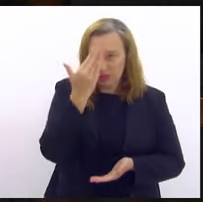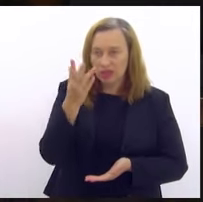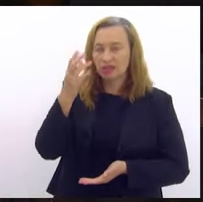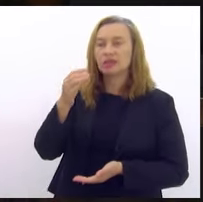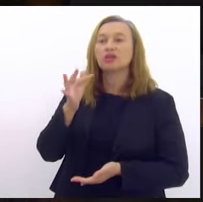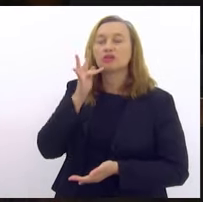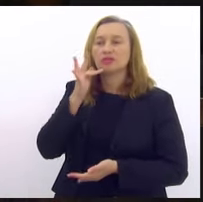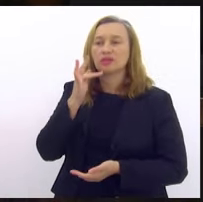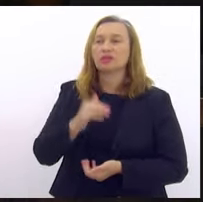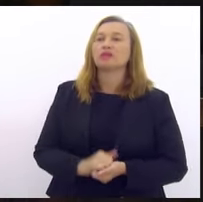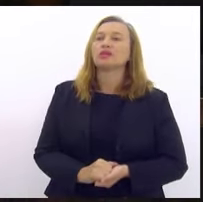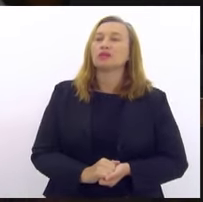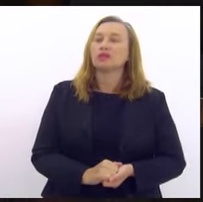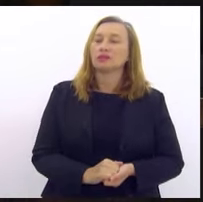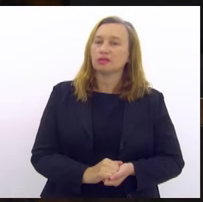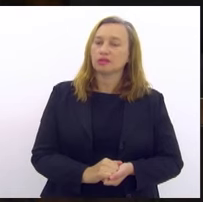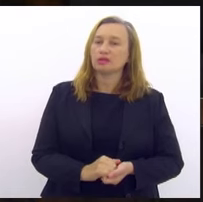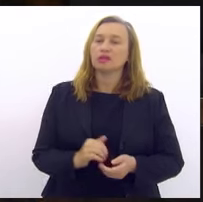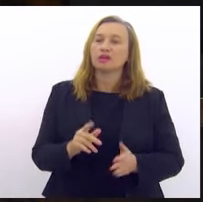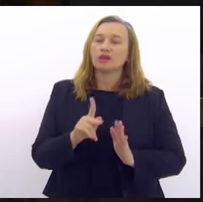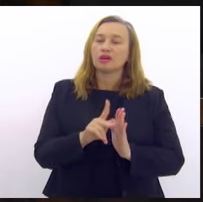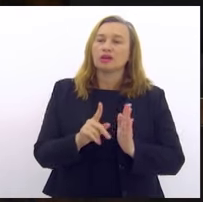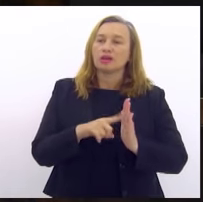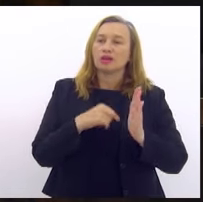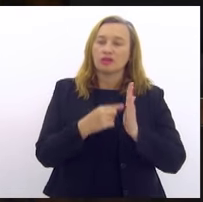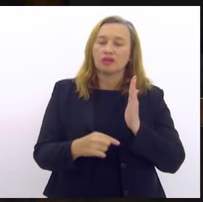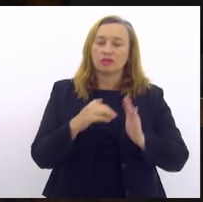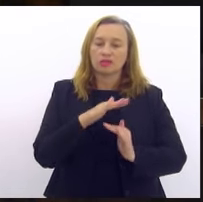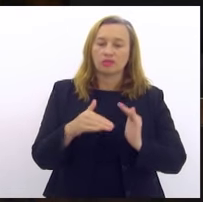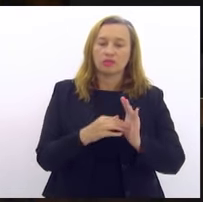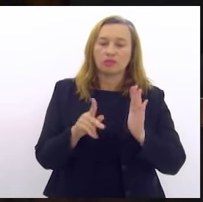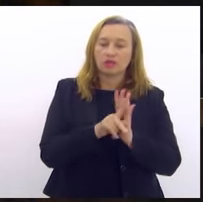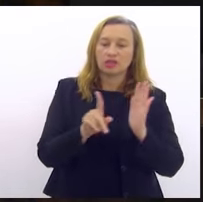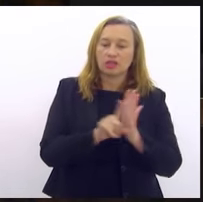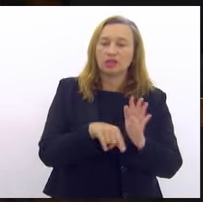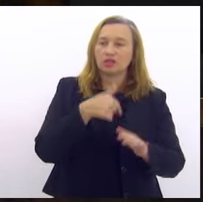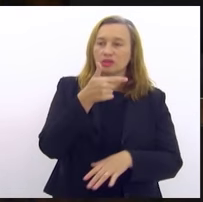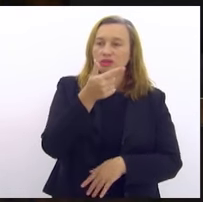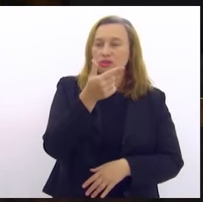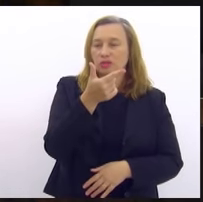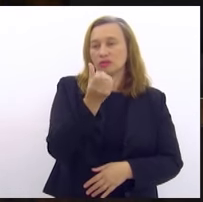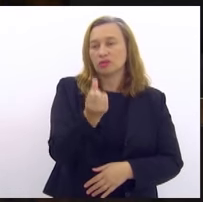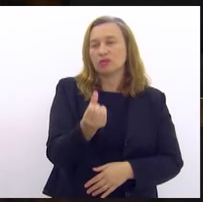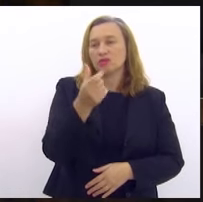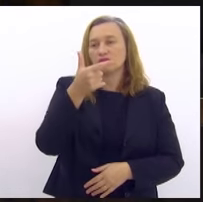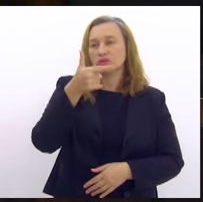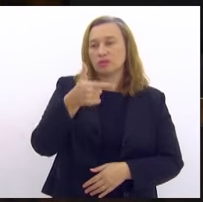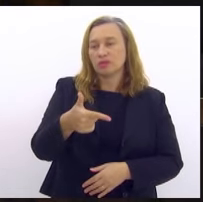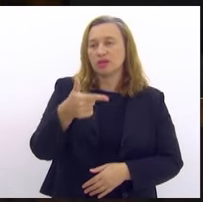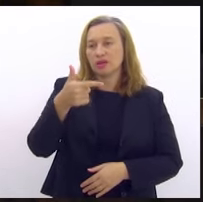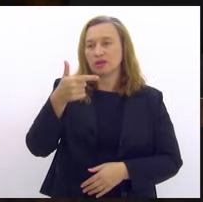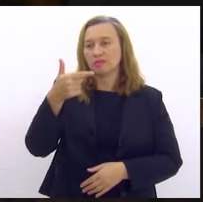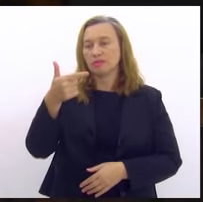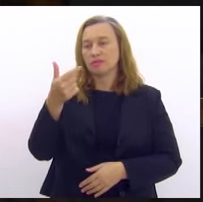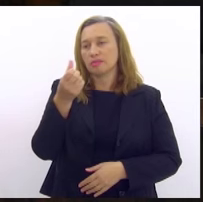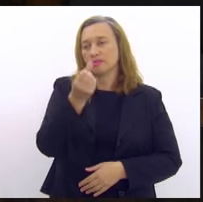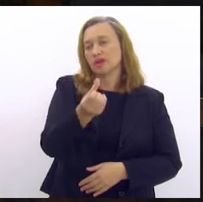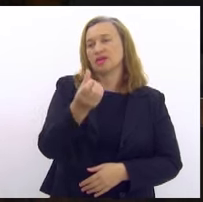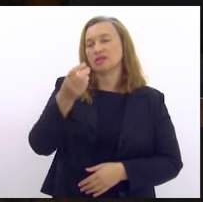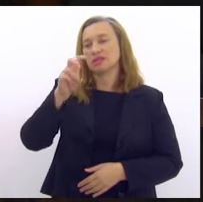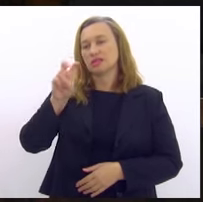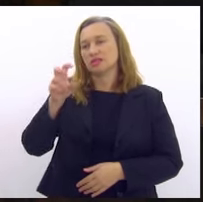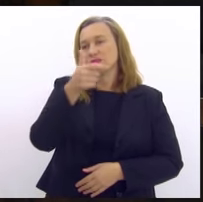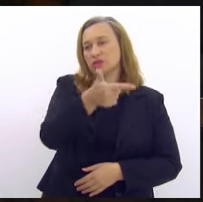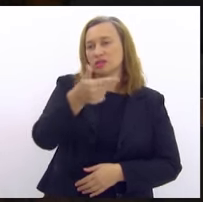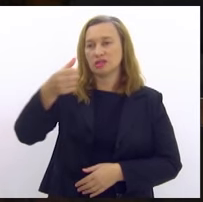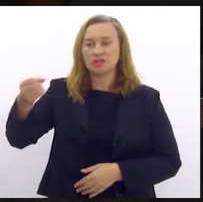Jorge. Veto total aposto ao projeto de lei número 2665-2017, de autoria da deputada Zeidan,